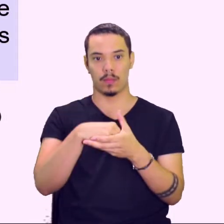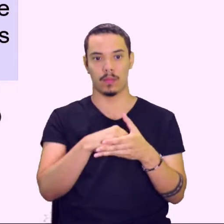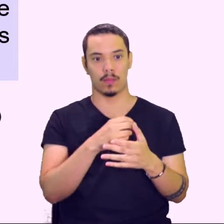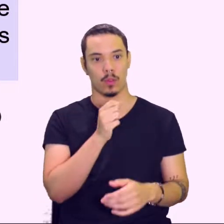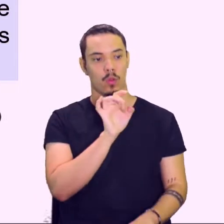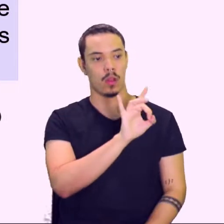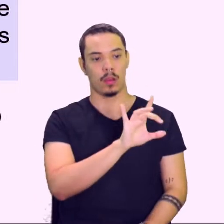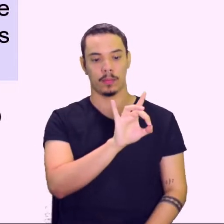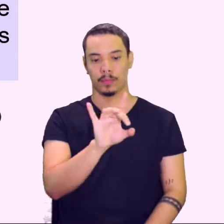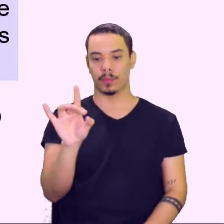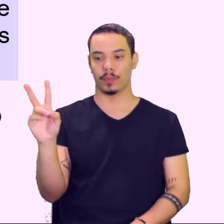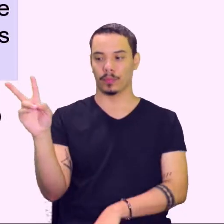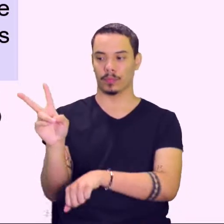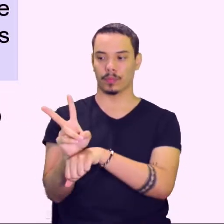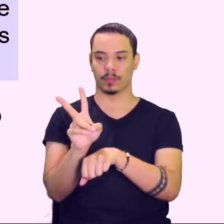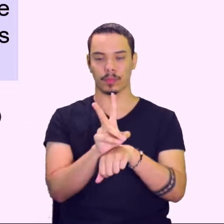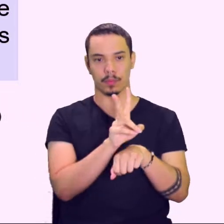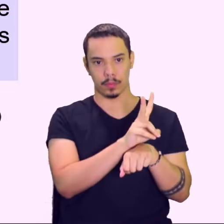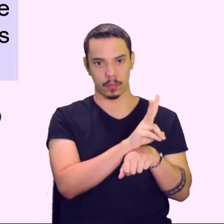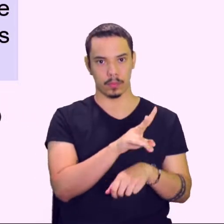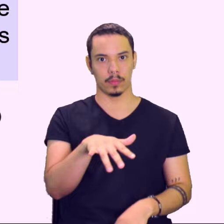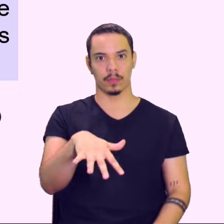conservação? São espaços